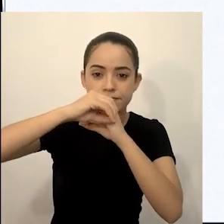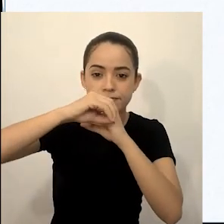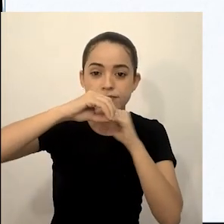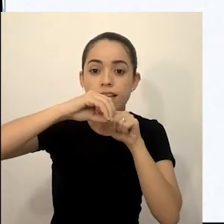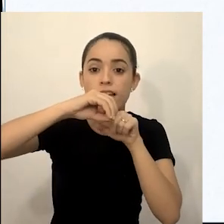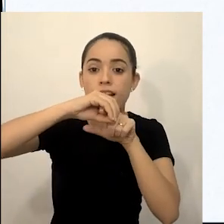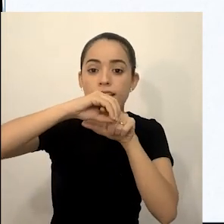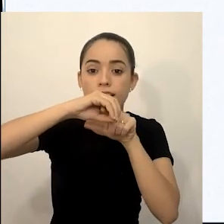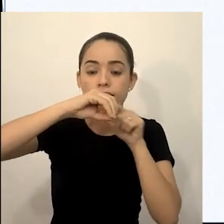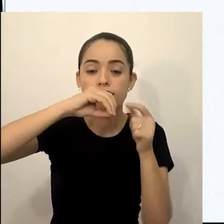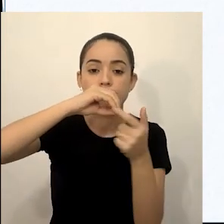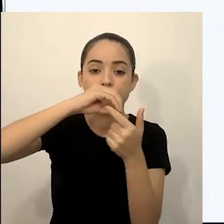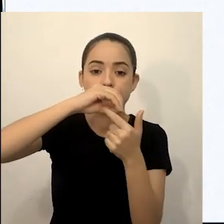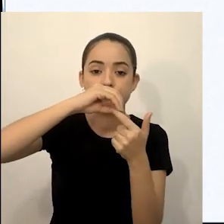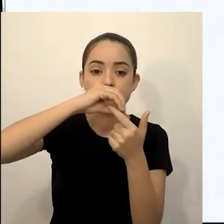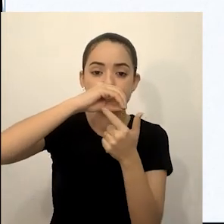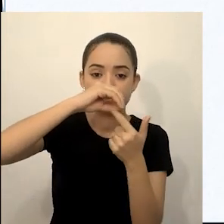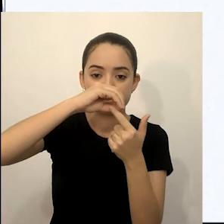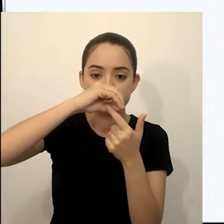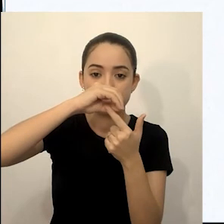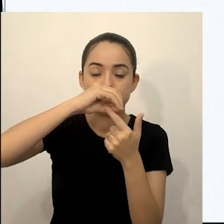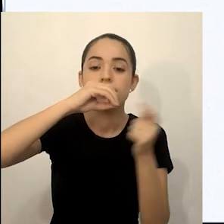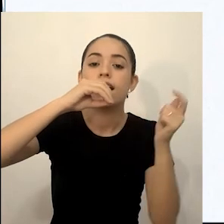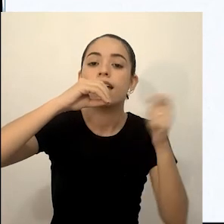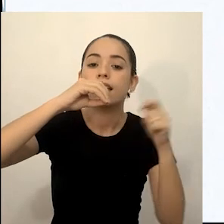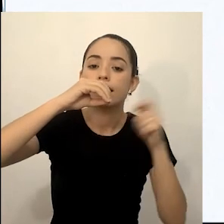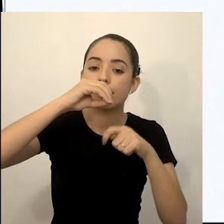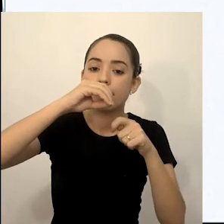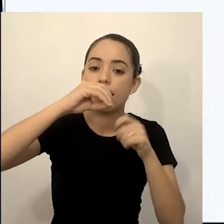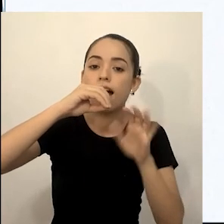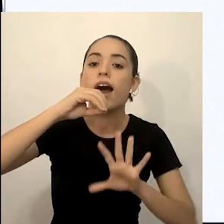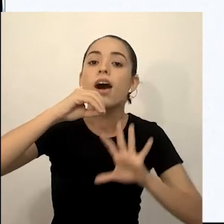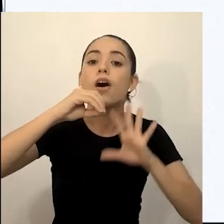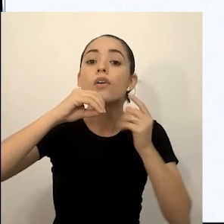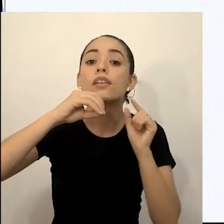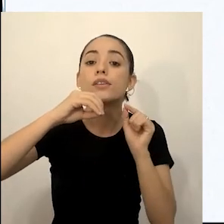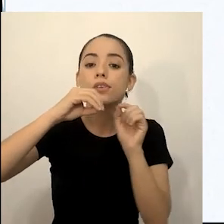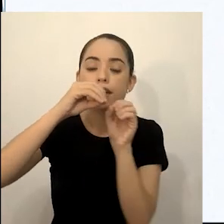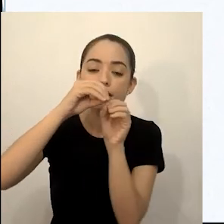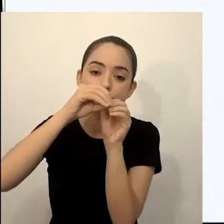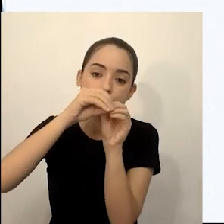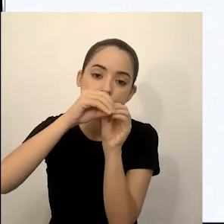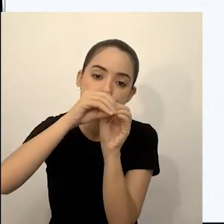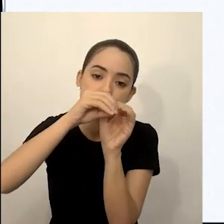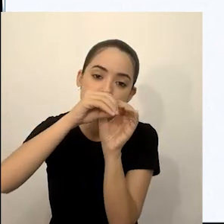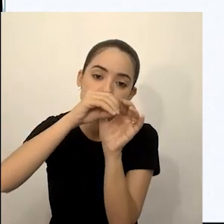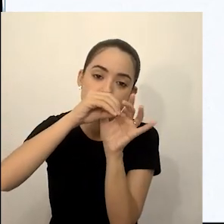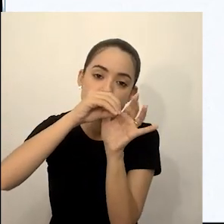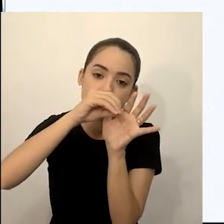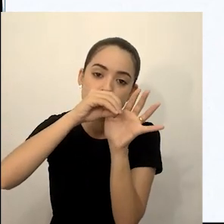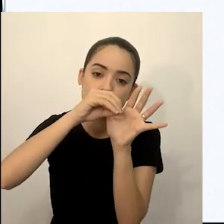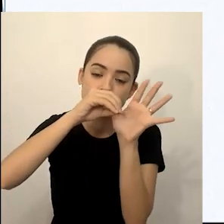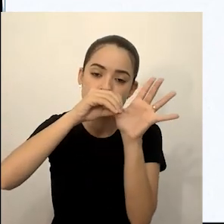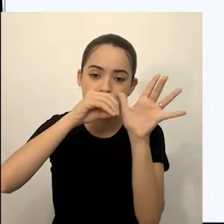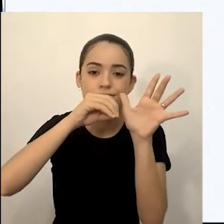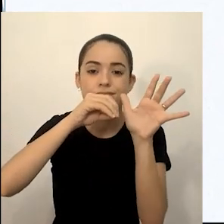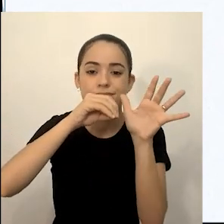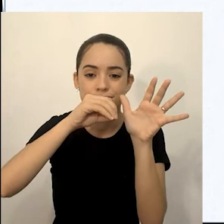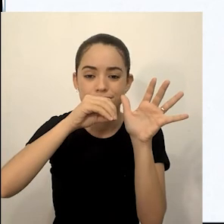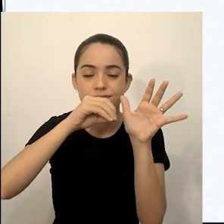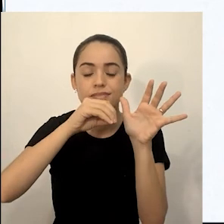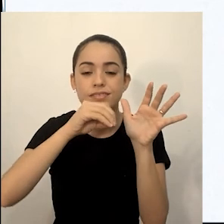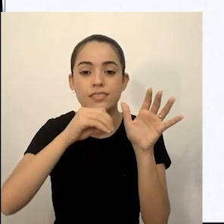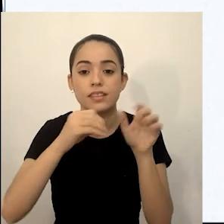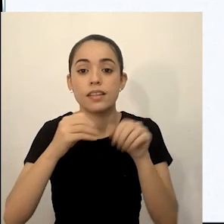membrana externa apresenta poros, pelos quais Visualiza-se o conteúdo